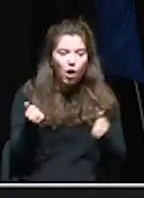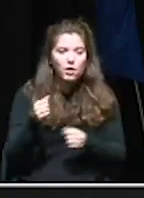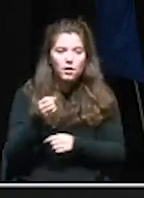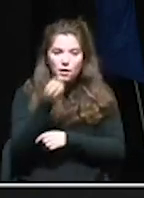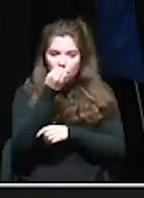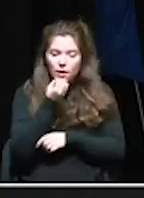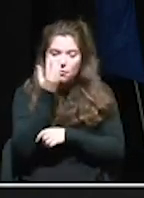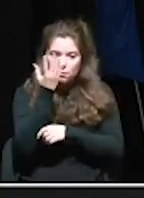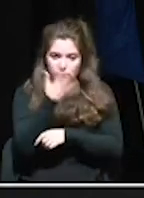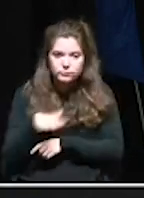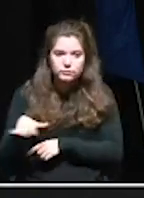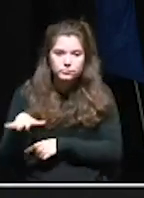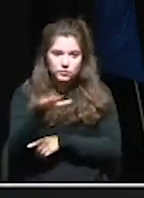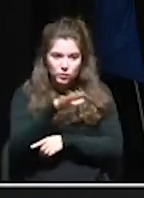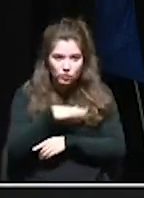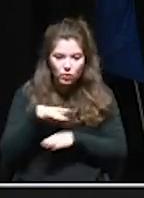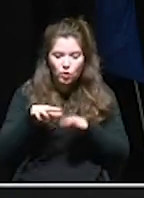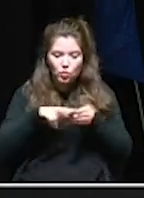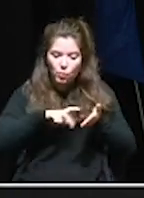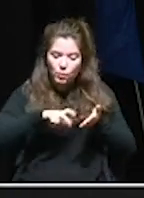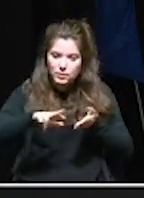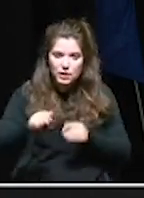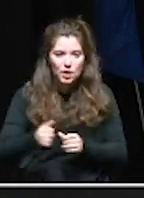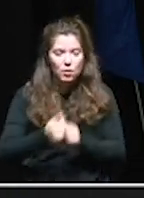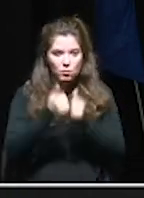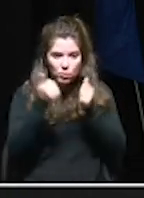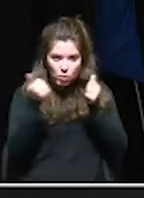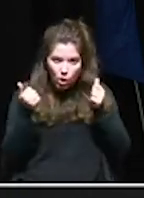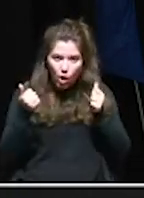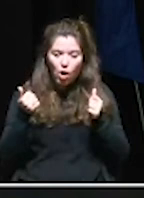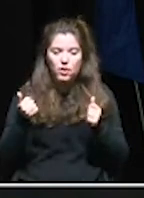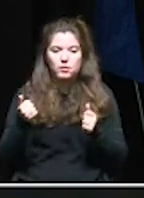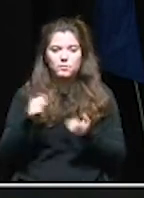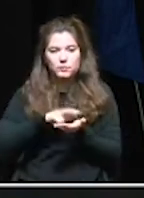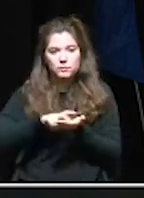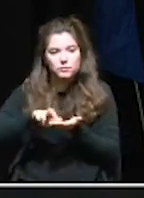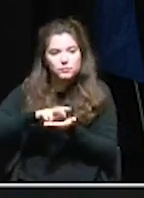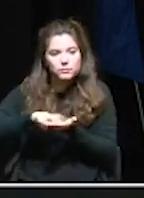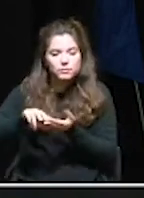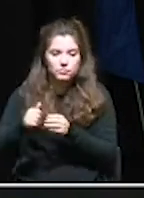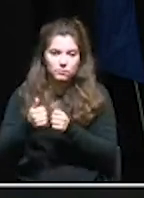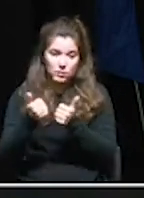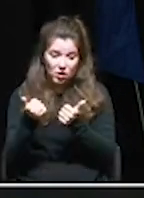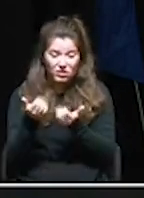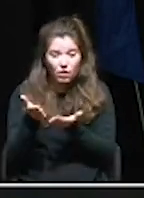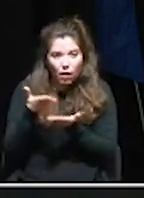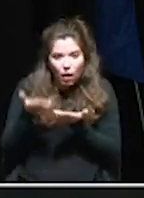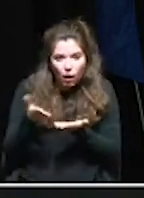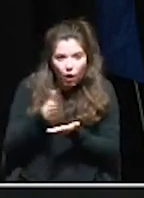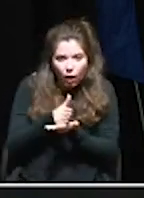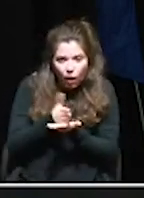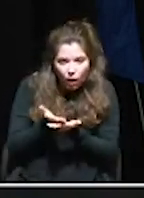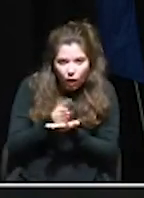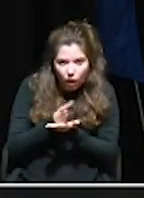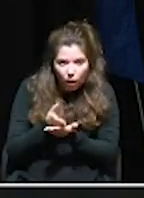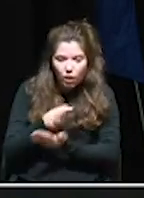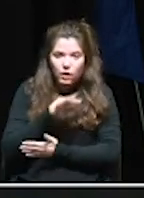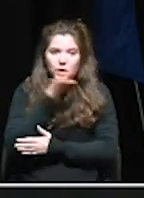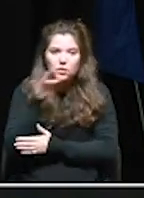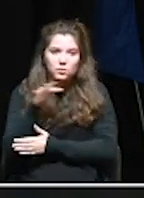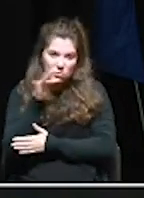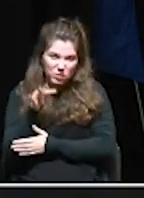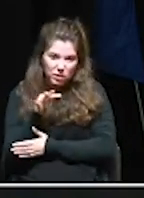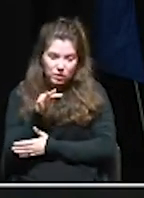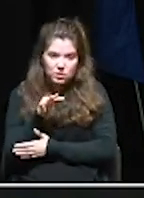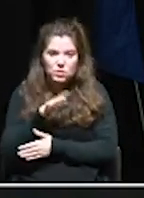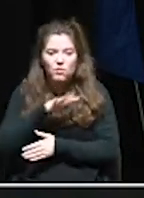nos espaços verdes, na melhoria dos passeios, na melhoria da mobilidade. Nesta altura de grande incerteza e em que as famílias, principalmente